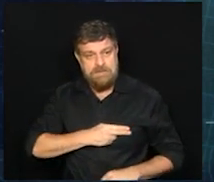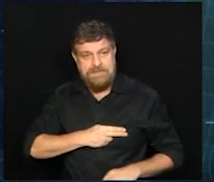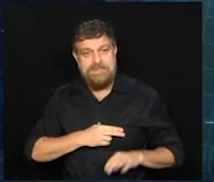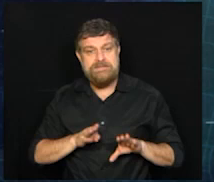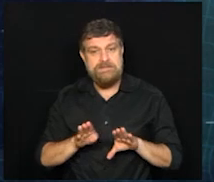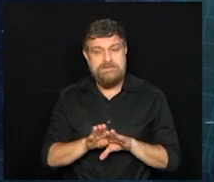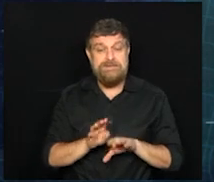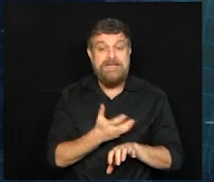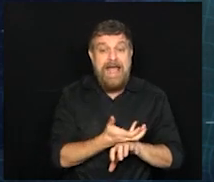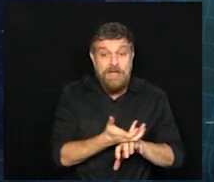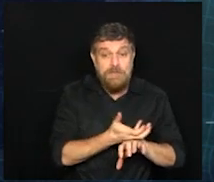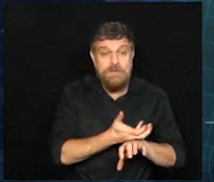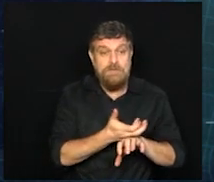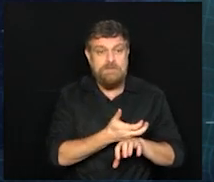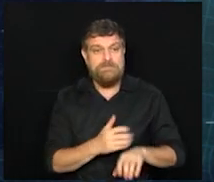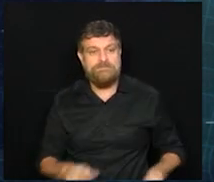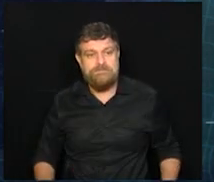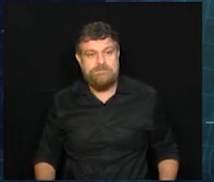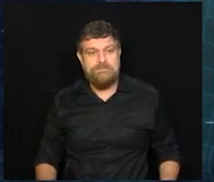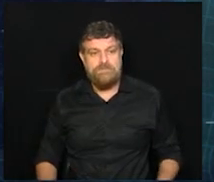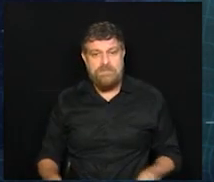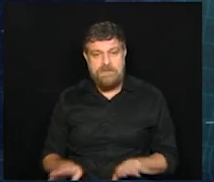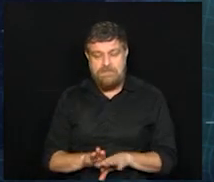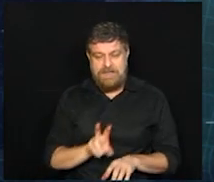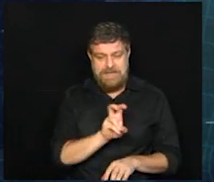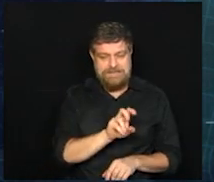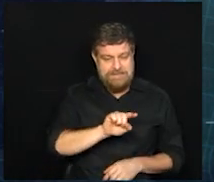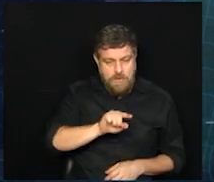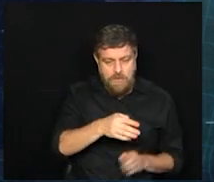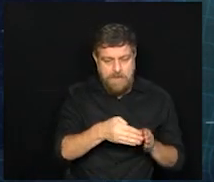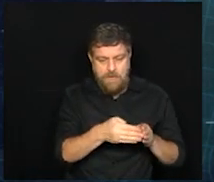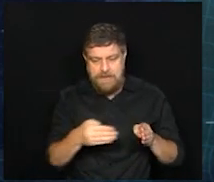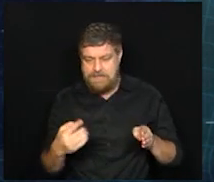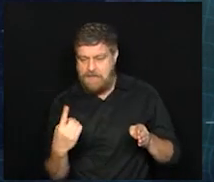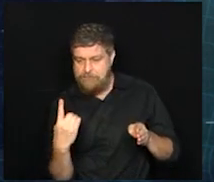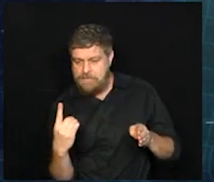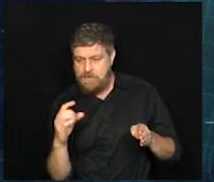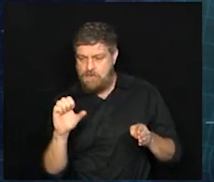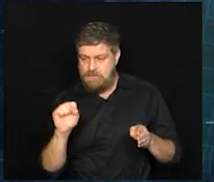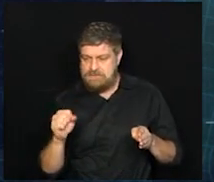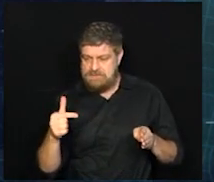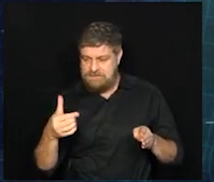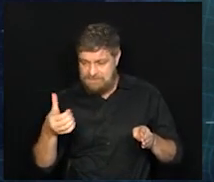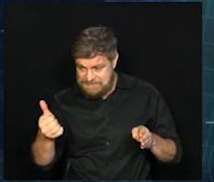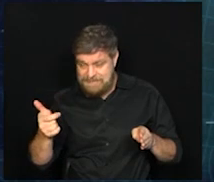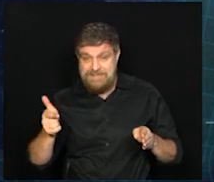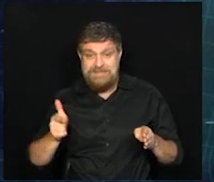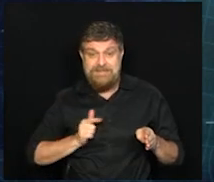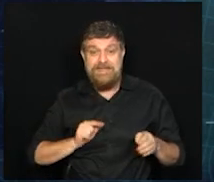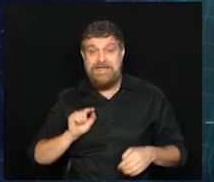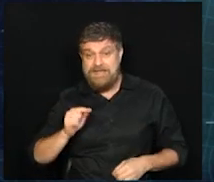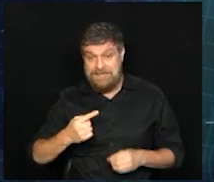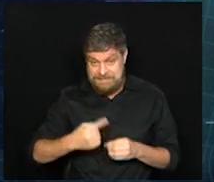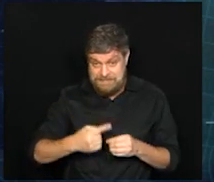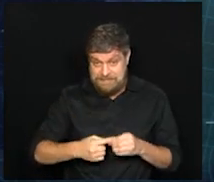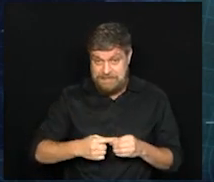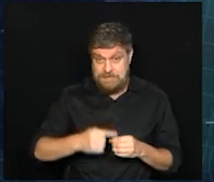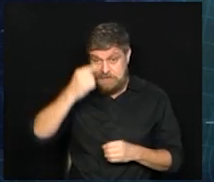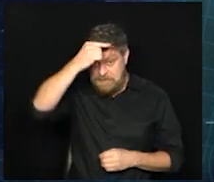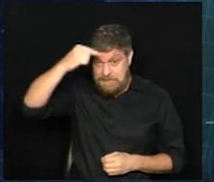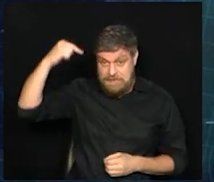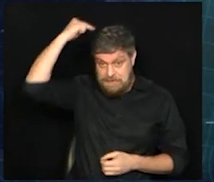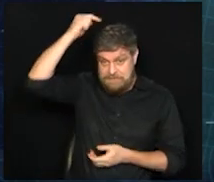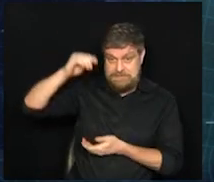Nogueira. Entre 5 mil e aí até 1.826, nós temos então Santo Antônio de